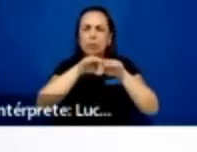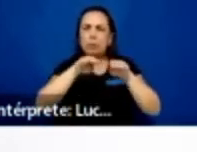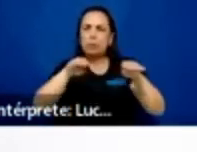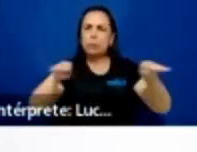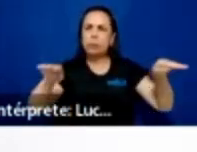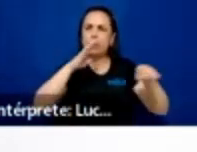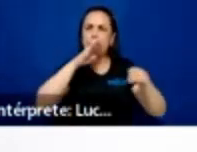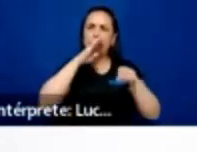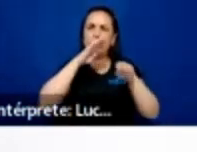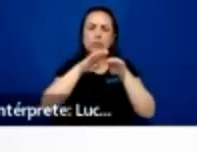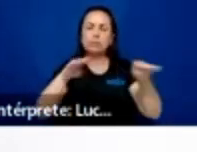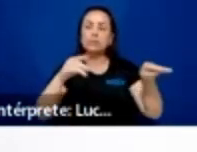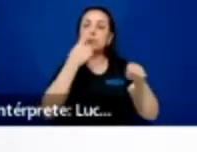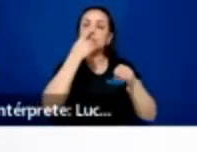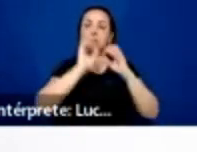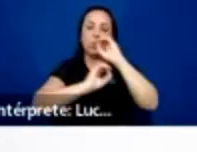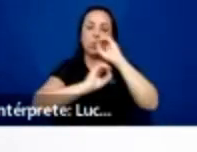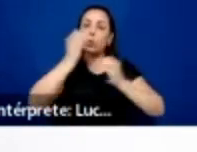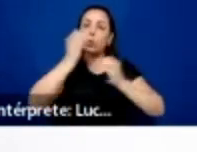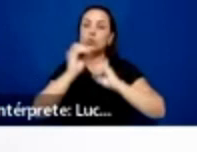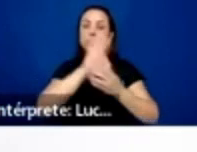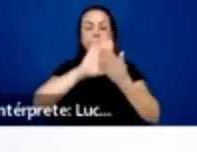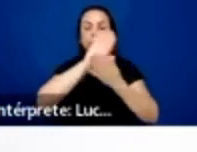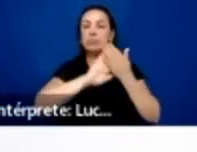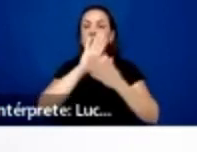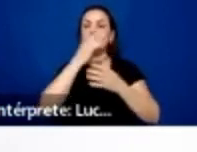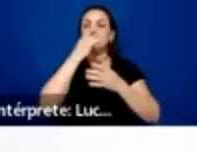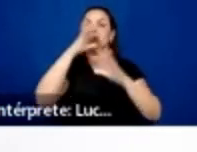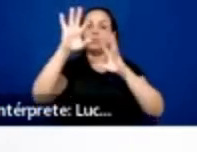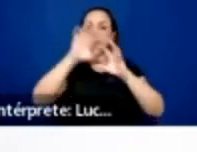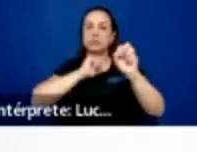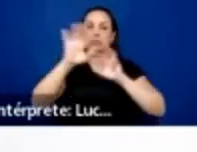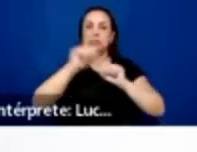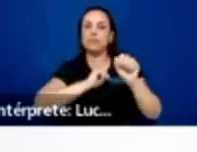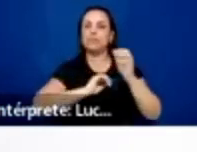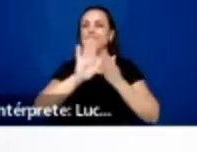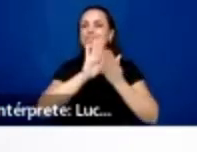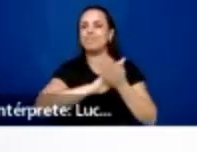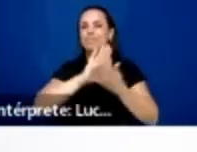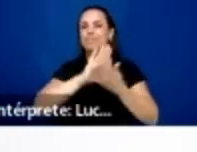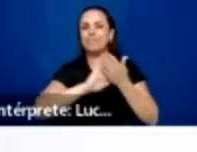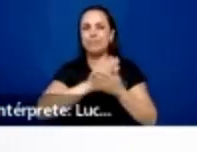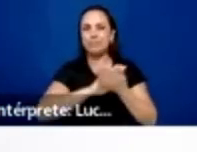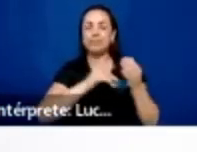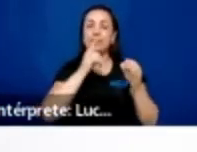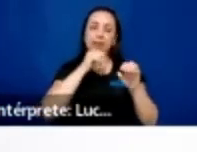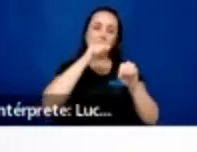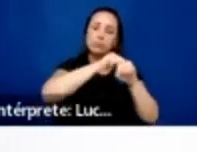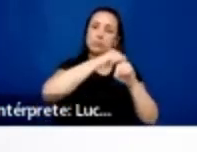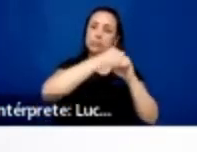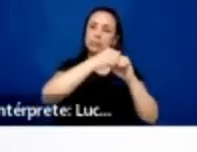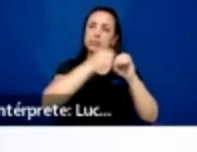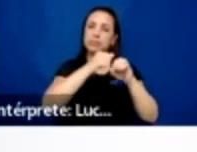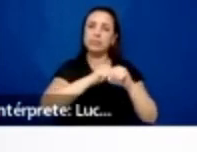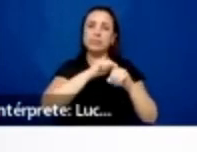acontece. Olha aí, ela não hidrata, ela não penetra na célula. Água dura, cheia de cluster, impedindo